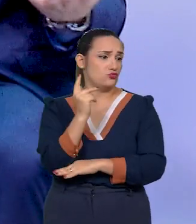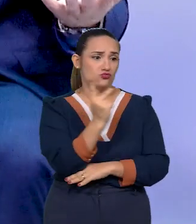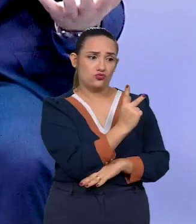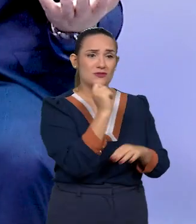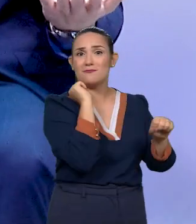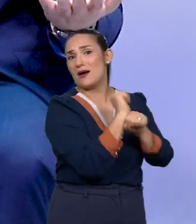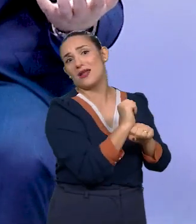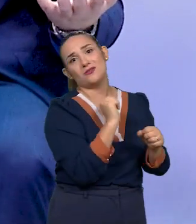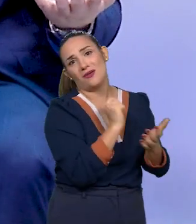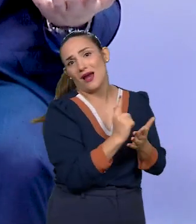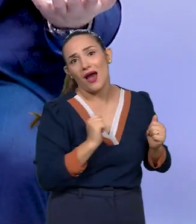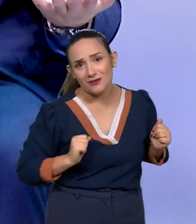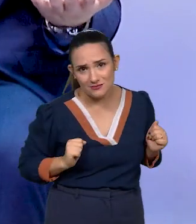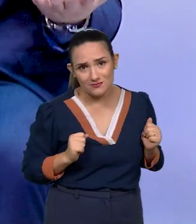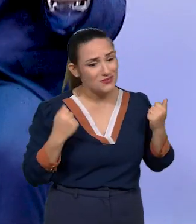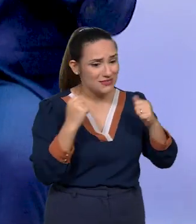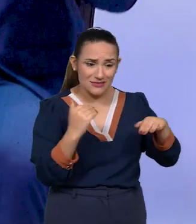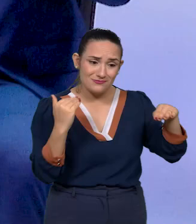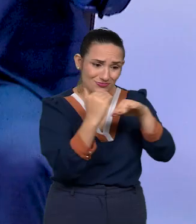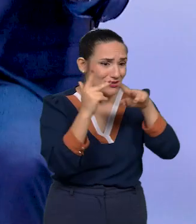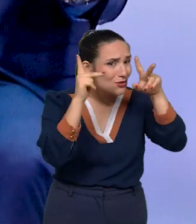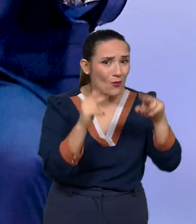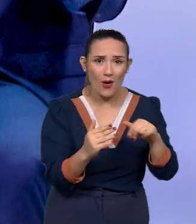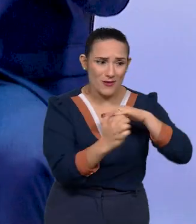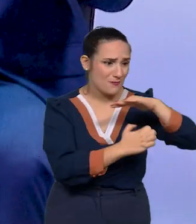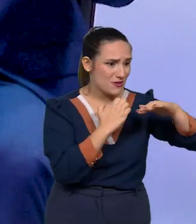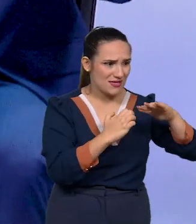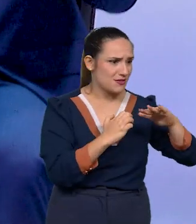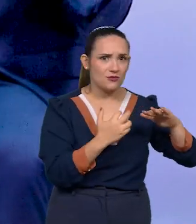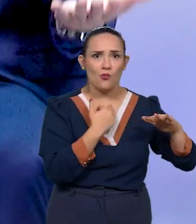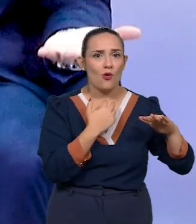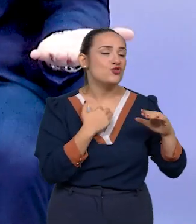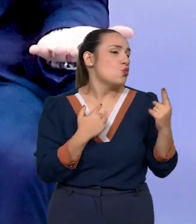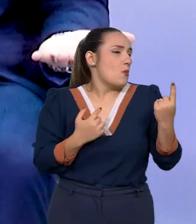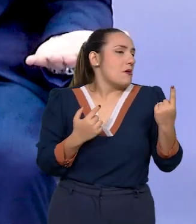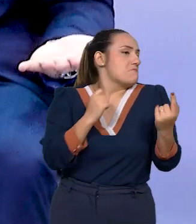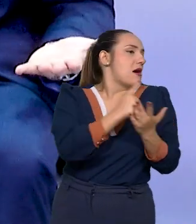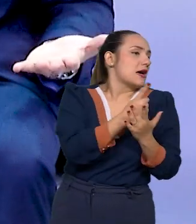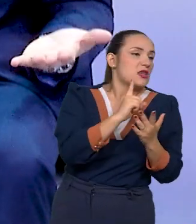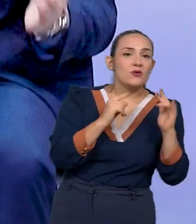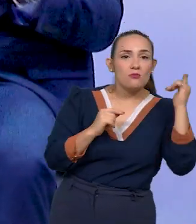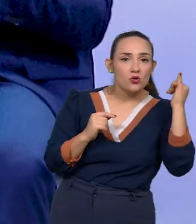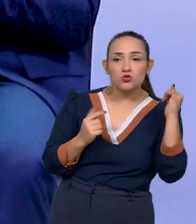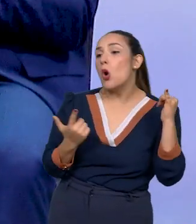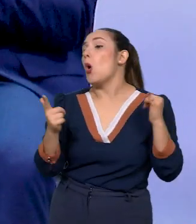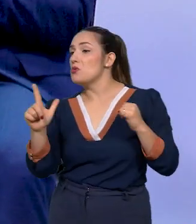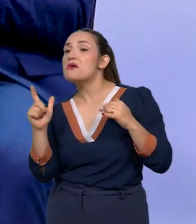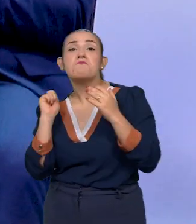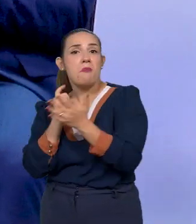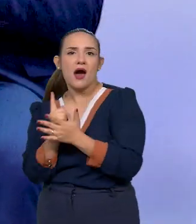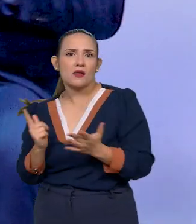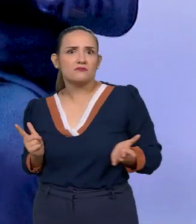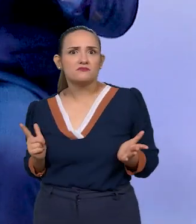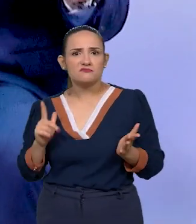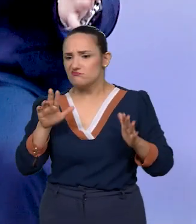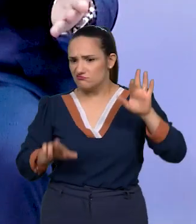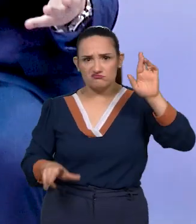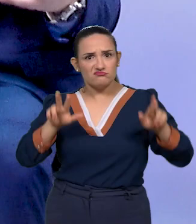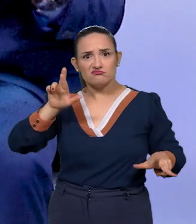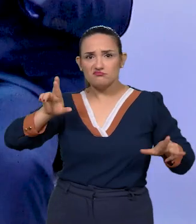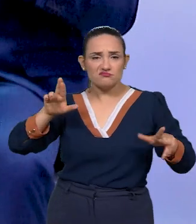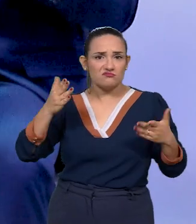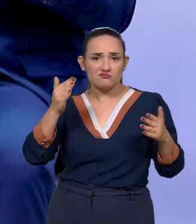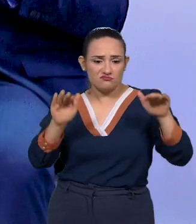dois param de pagar. Aquele que já não estava pagando e aquele que estava pagando cessa o pagamento para tornar todos